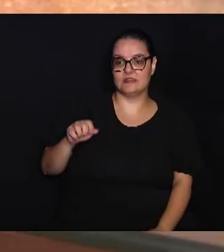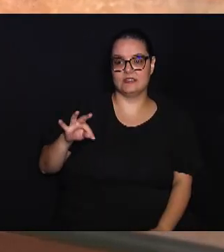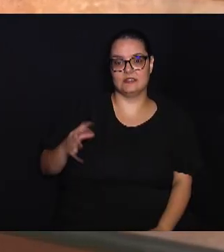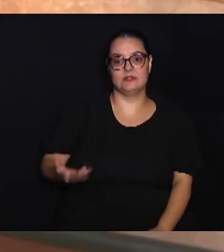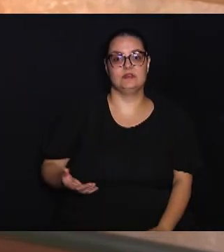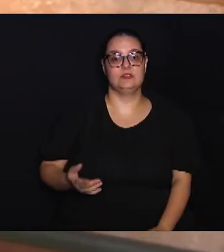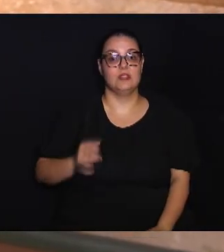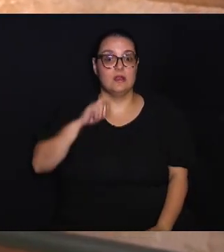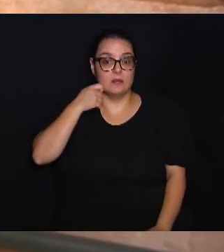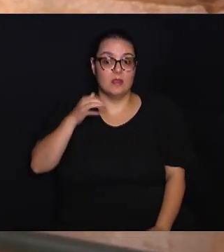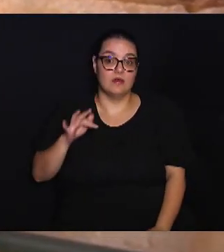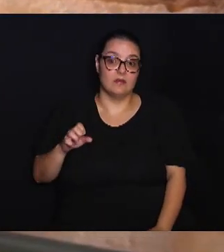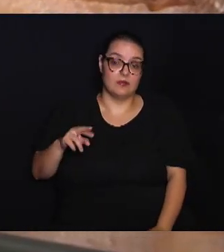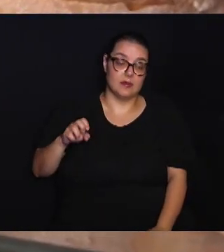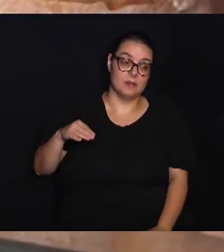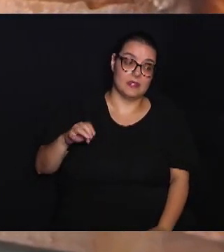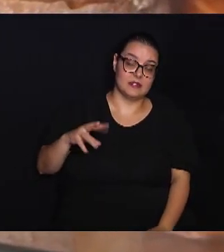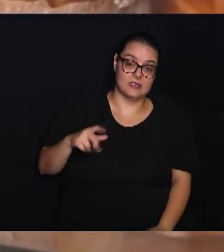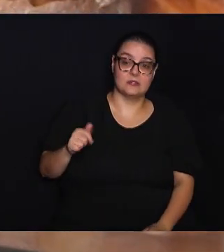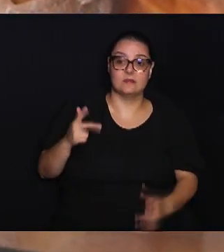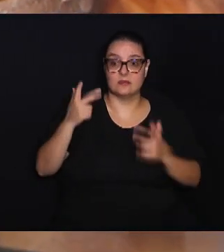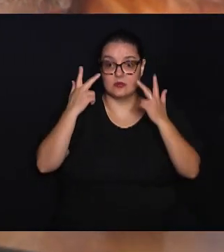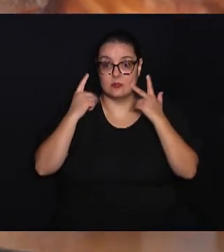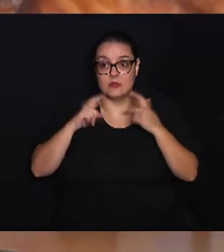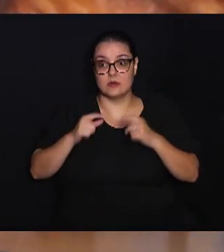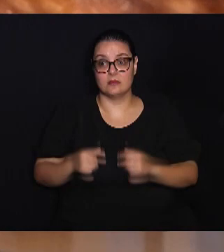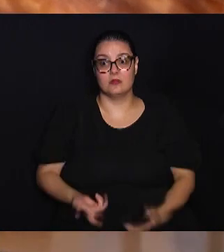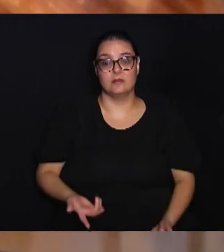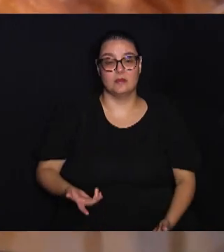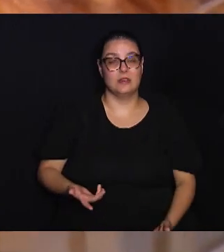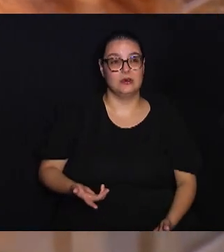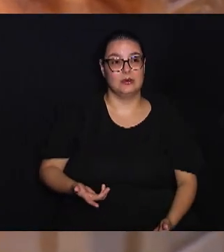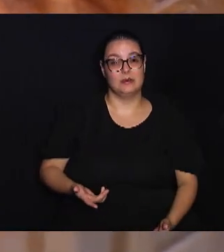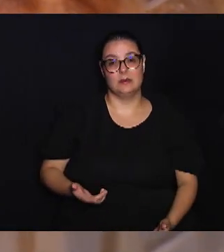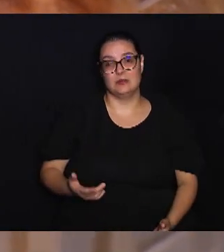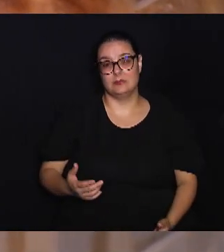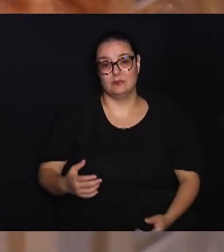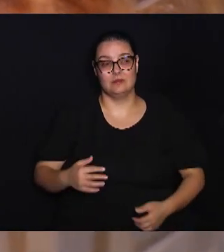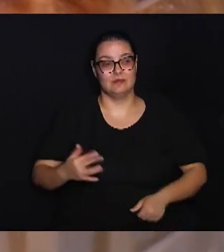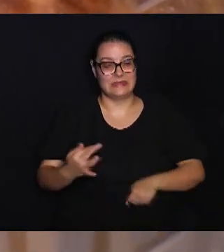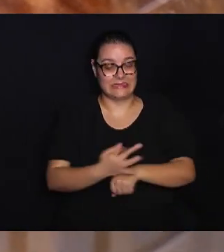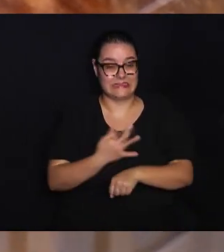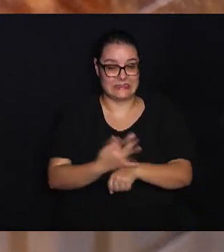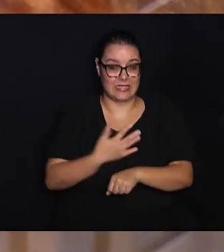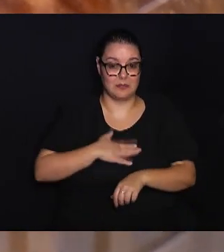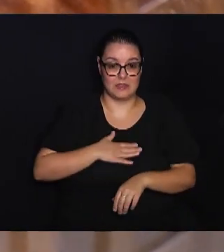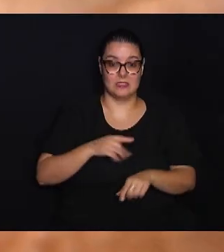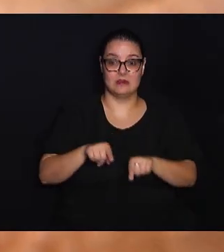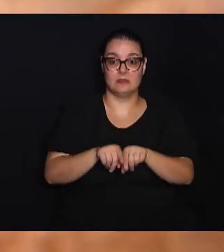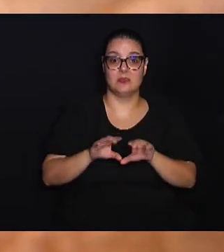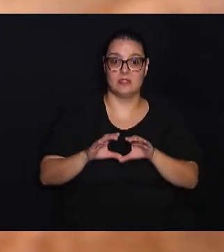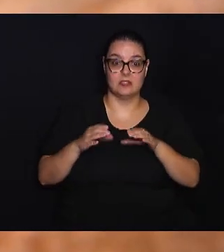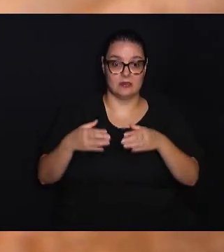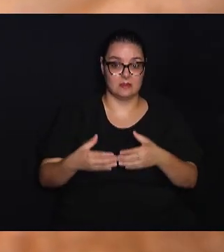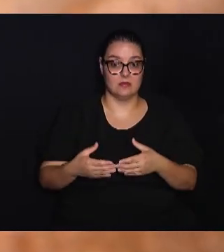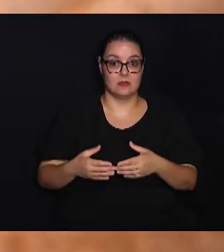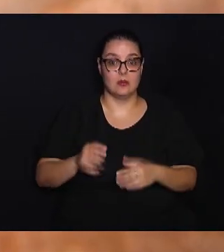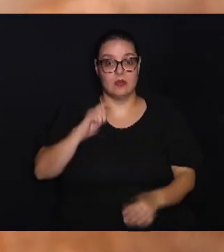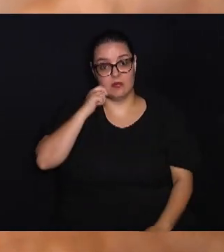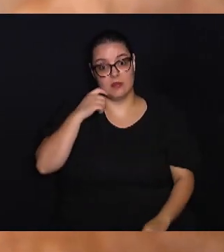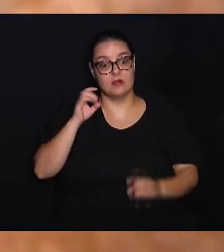pães de fermentação natural para não sobrecarregar eh a minha e a minha equipe o que eu faço faço panes